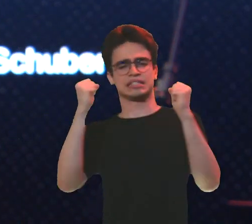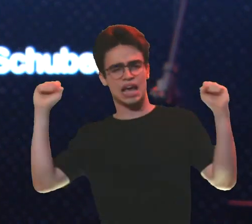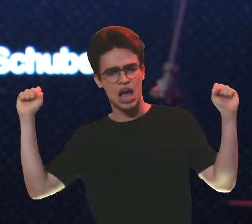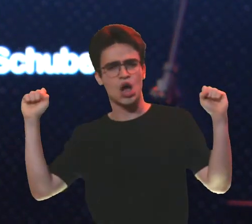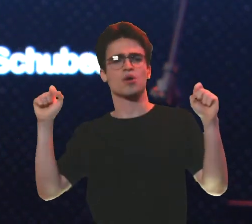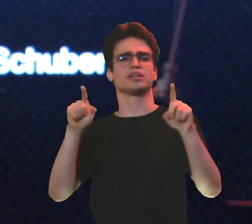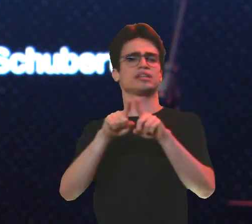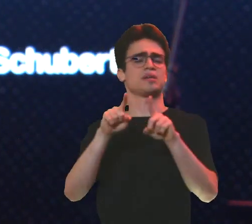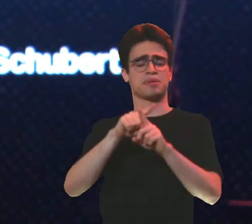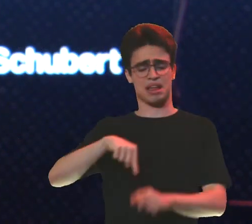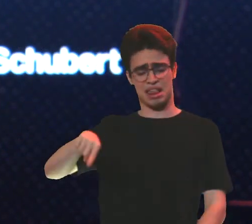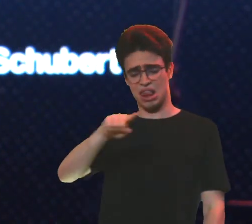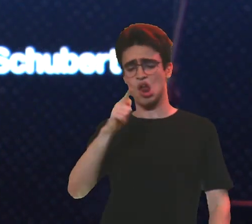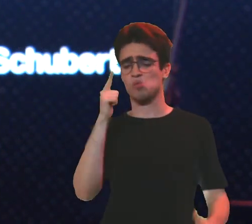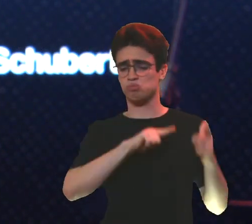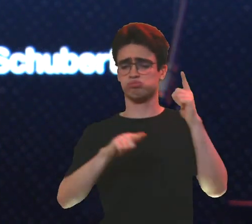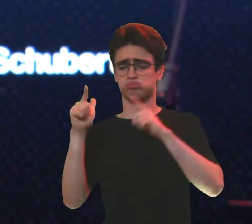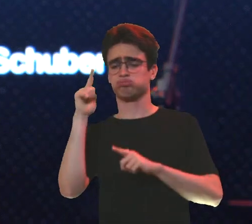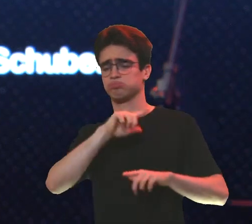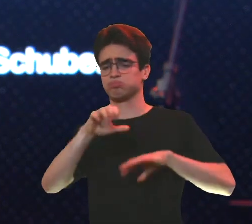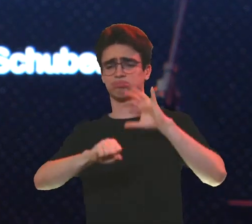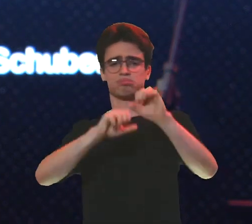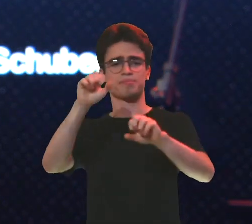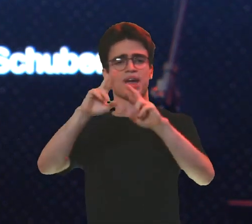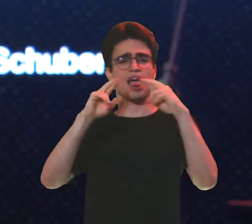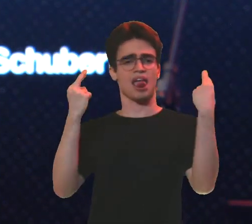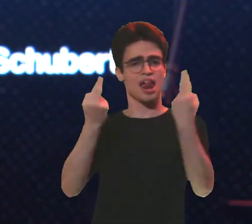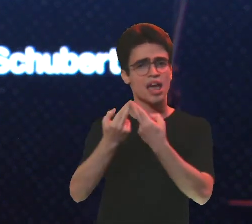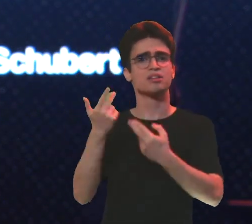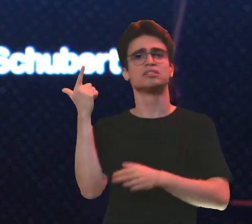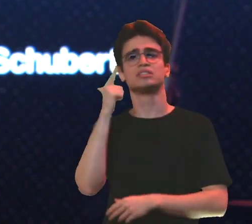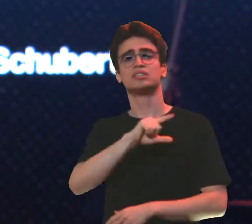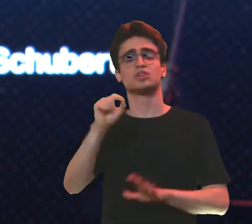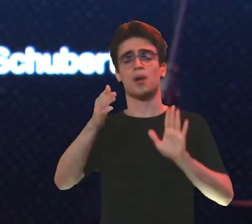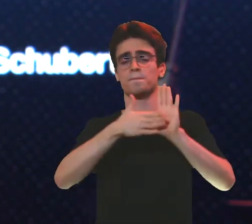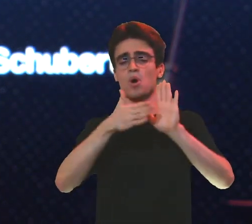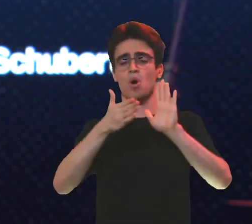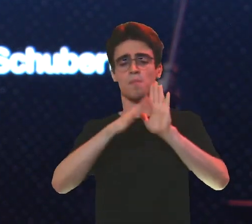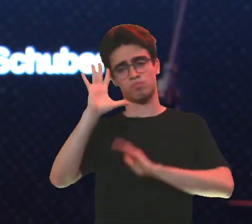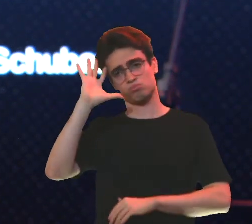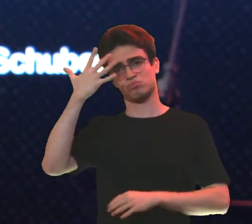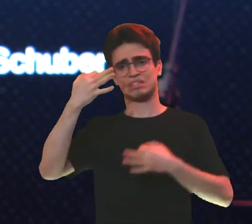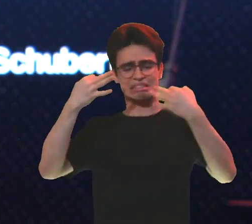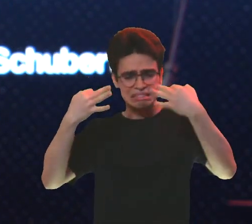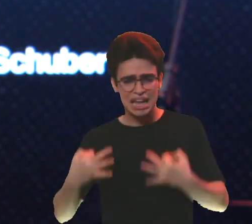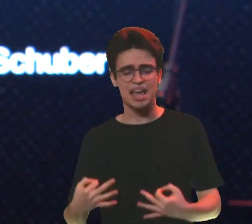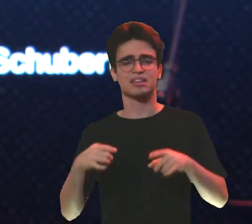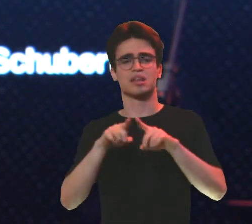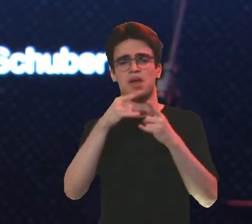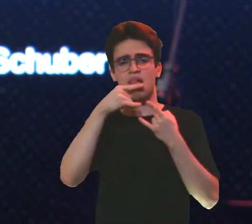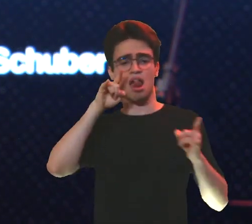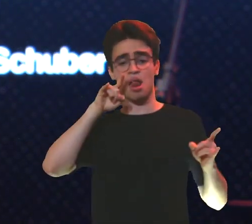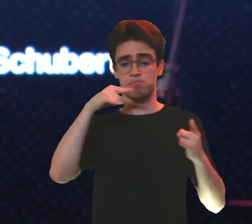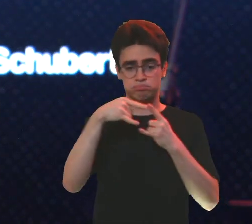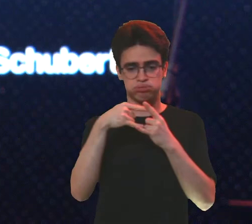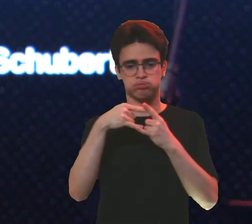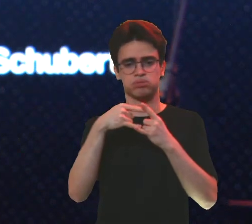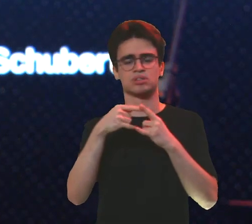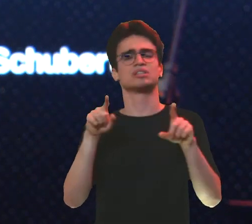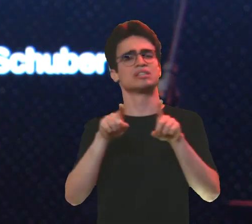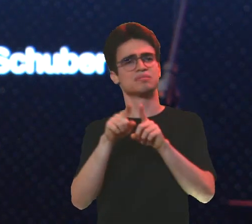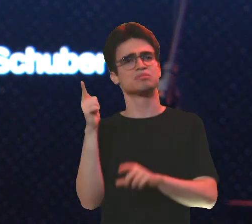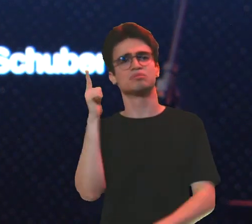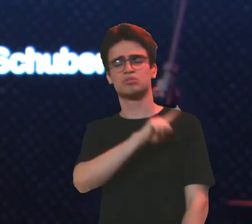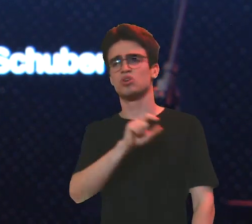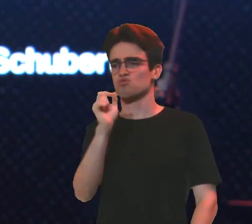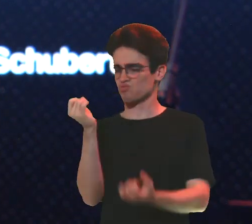fé conquistaram reinos, praticaram a justiça, alcançaram o cumprimento de promessas, fecharam a boca de leões,